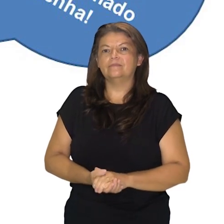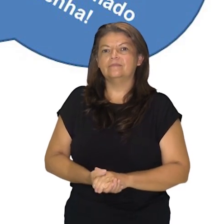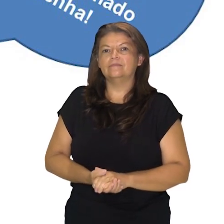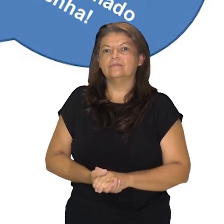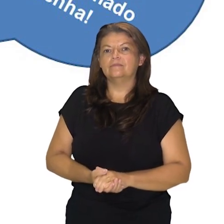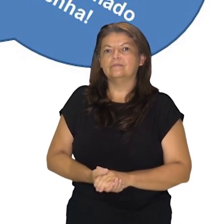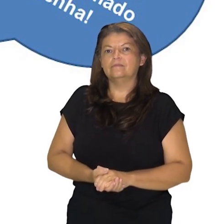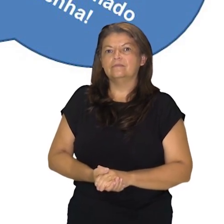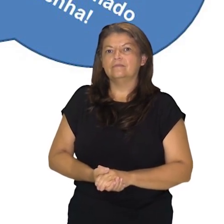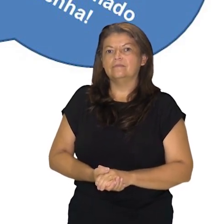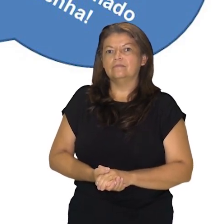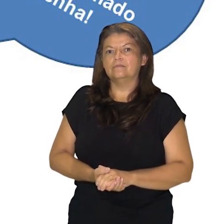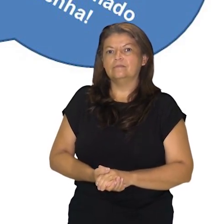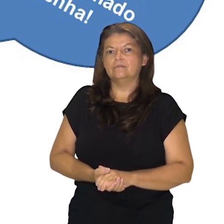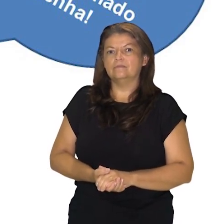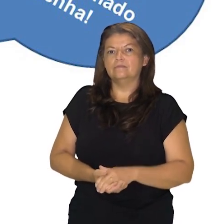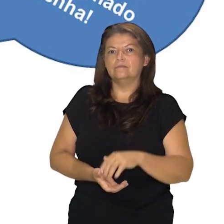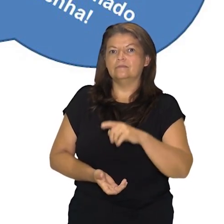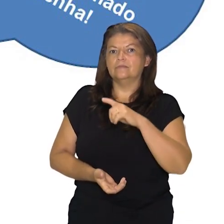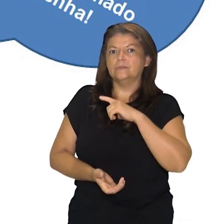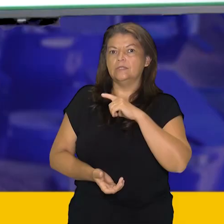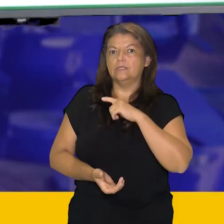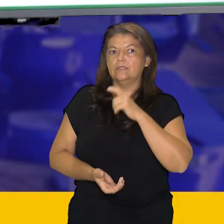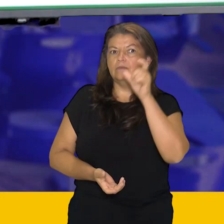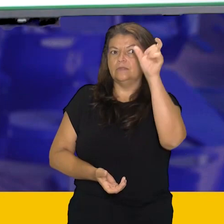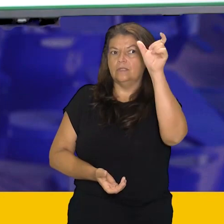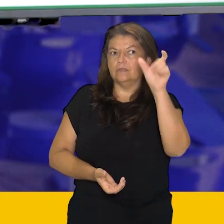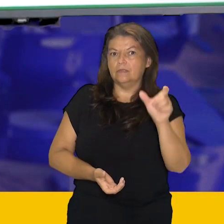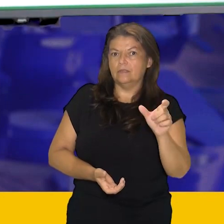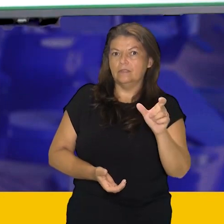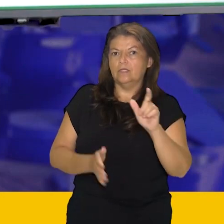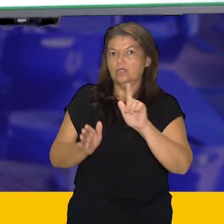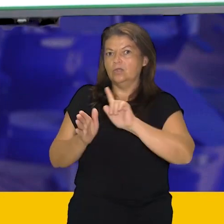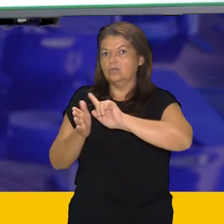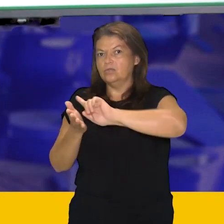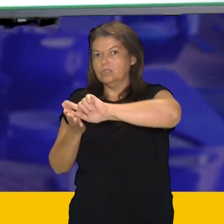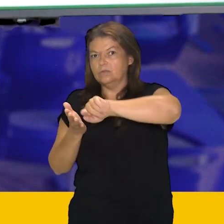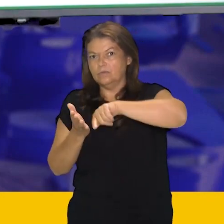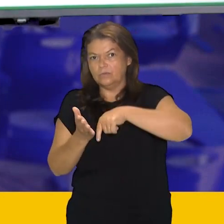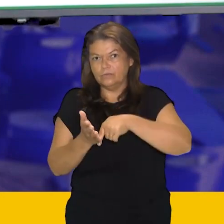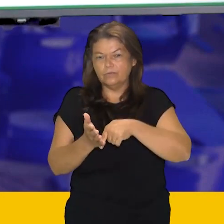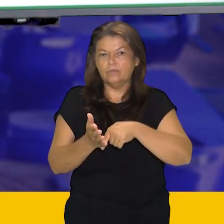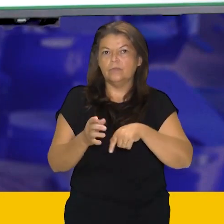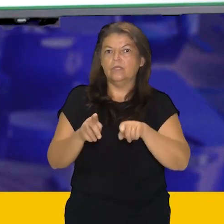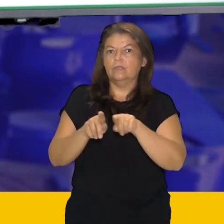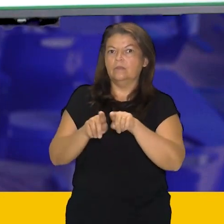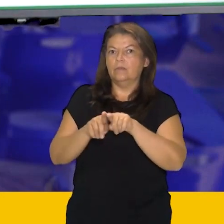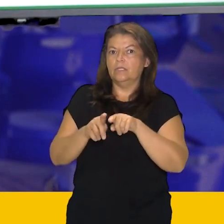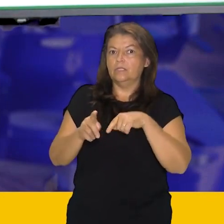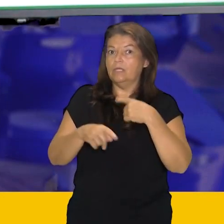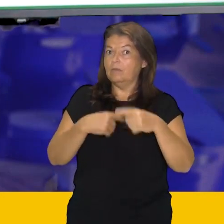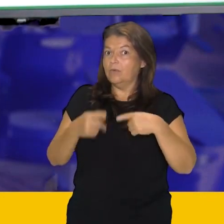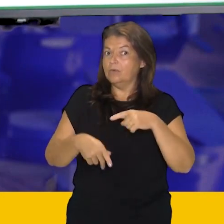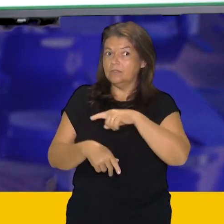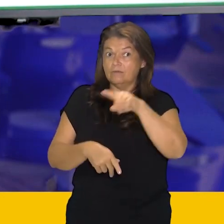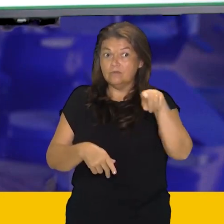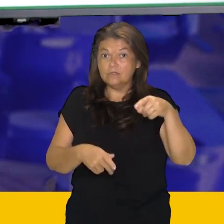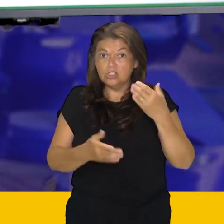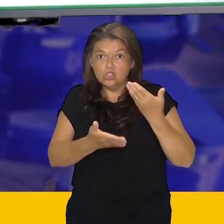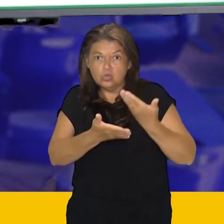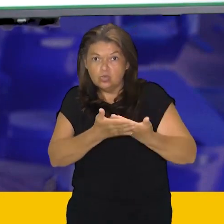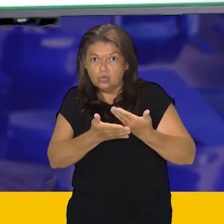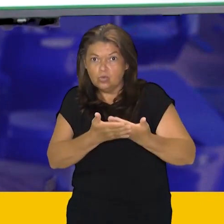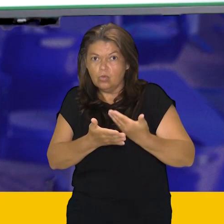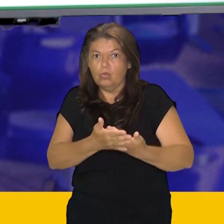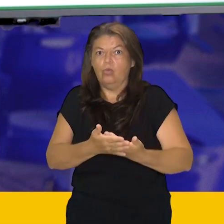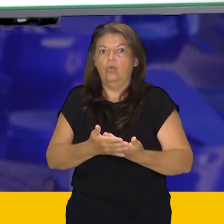Veja só. Nós temos aqui agora o gênero resenha crítica. Depois que vocês estudaram os 3